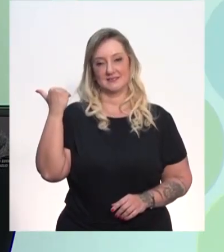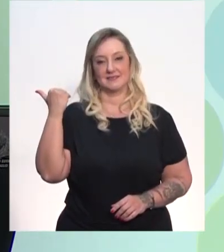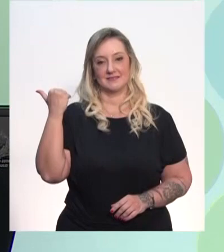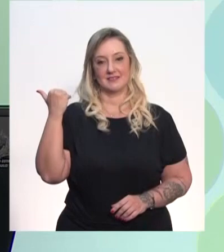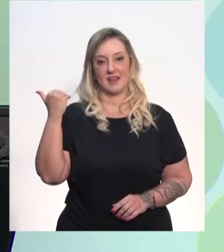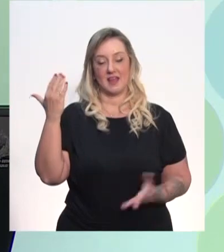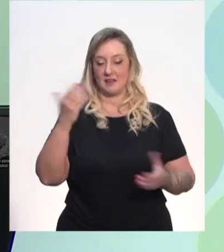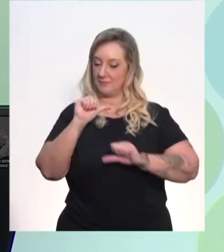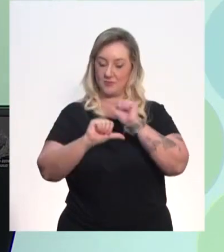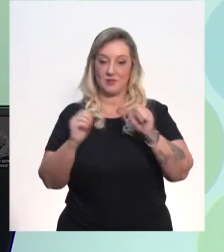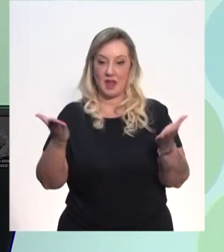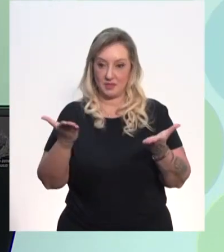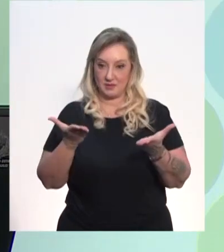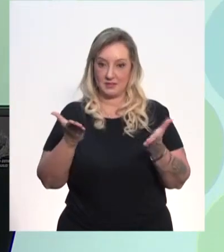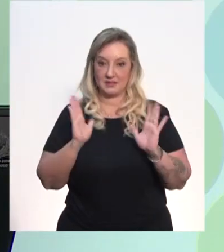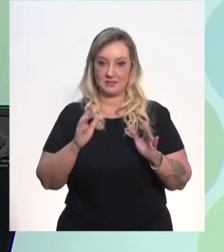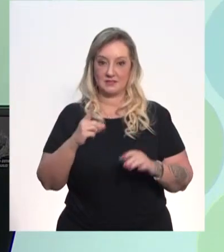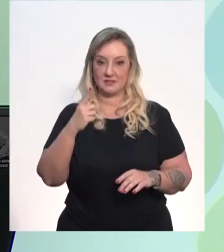slide, por favor.